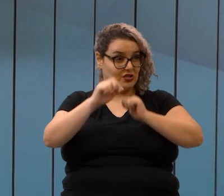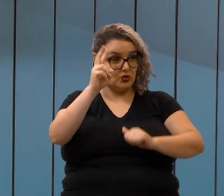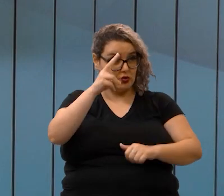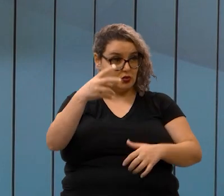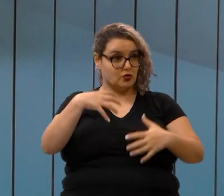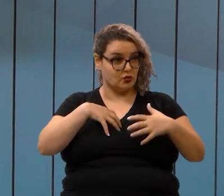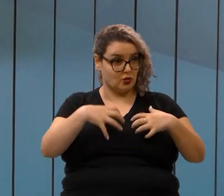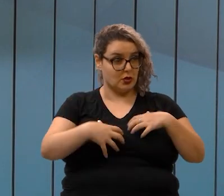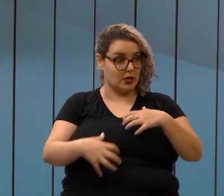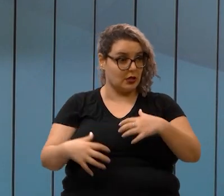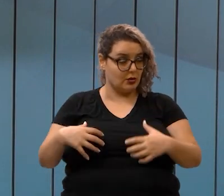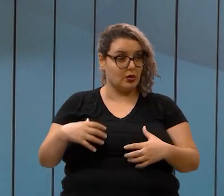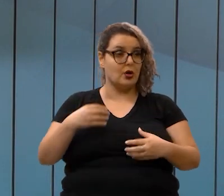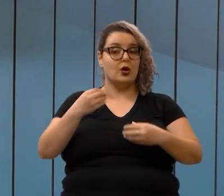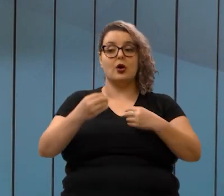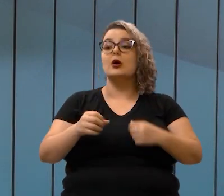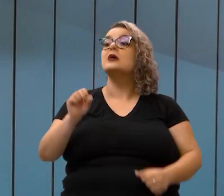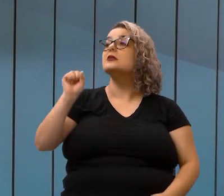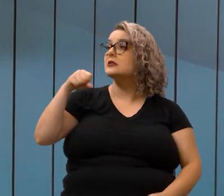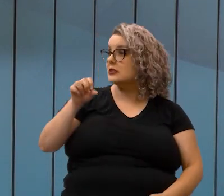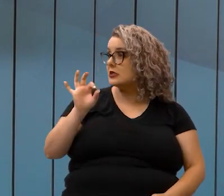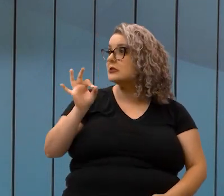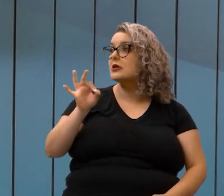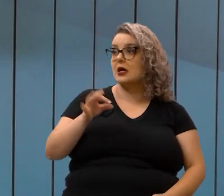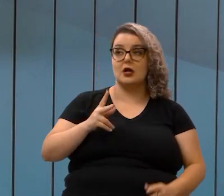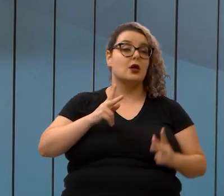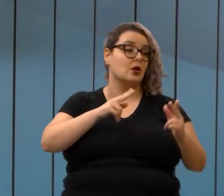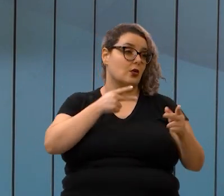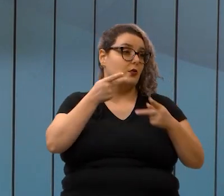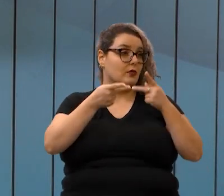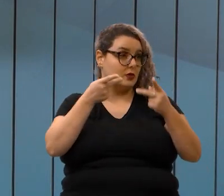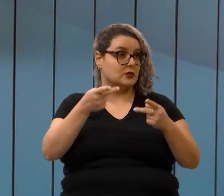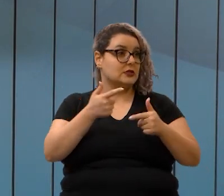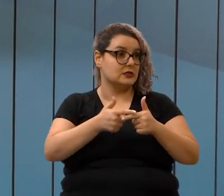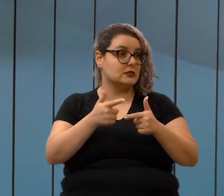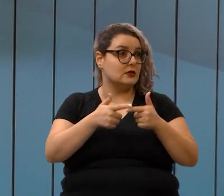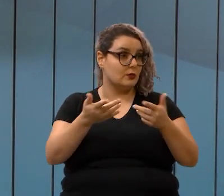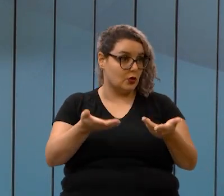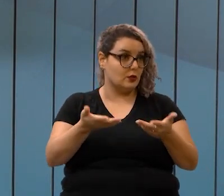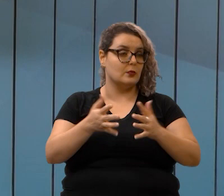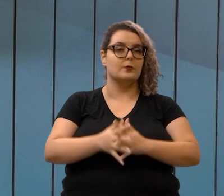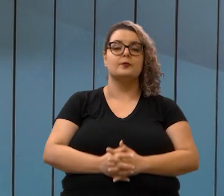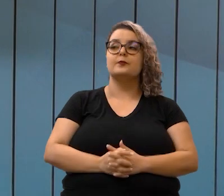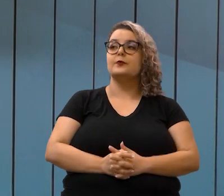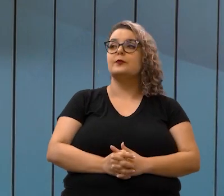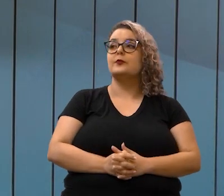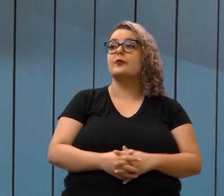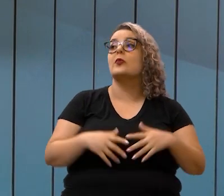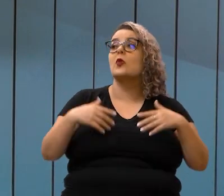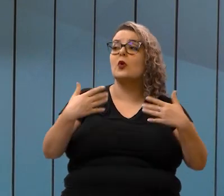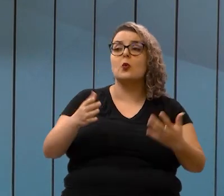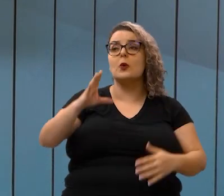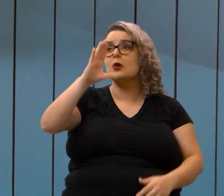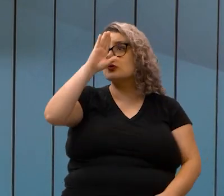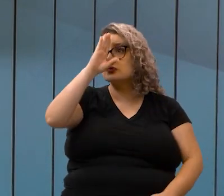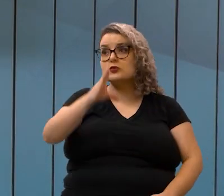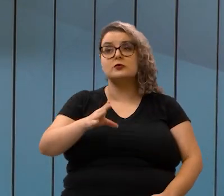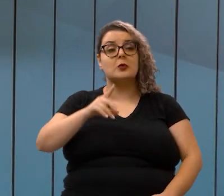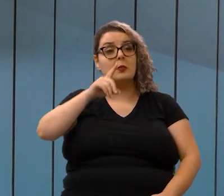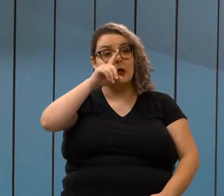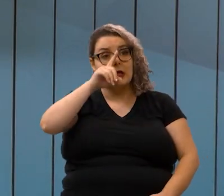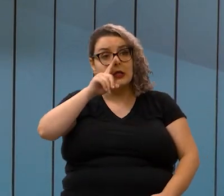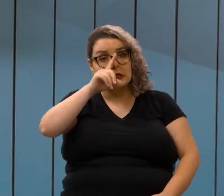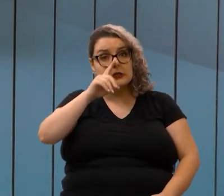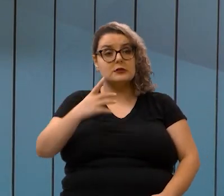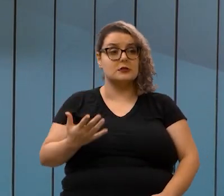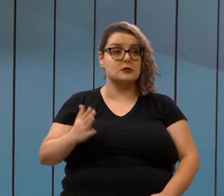álcool no organismo. Como a gente está falando, Exatamente. né, desse problema, né, quais são aí, então, os principais